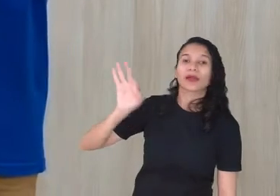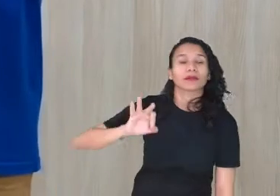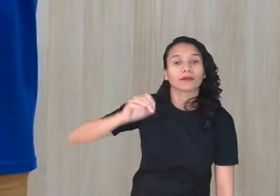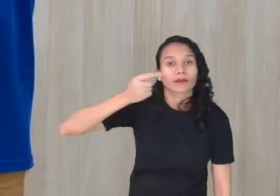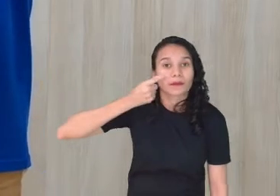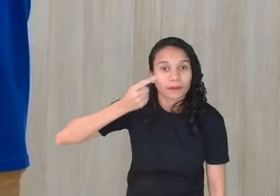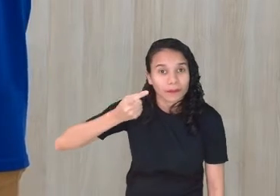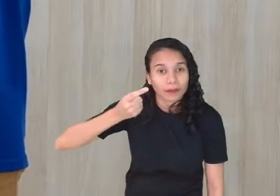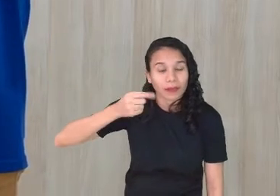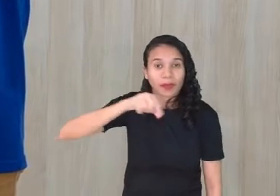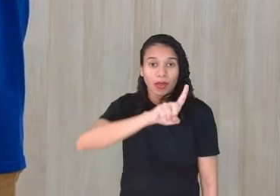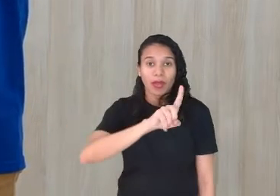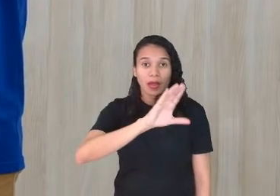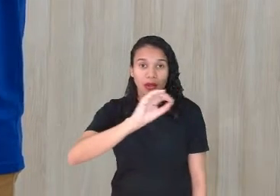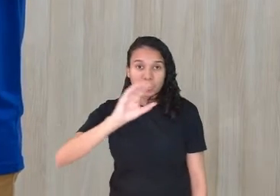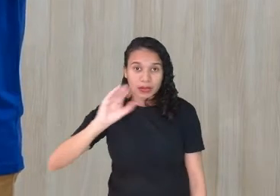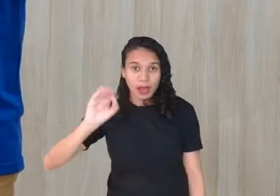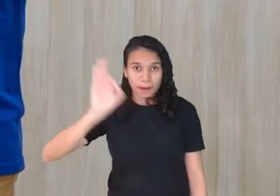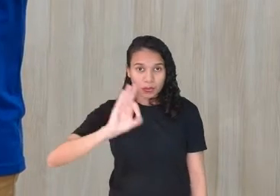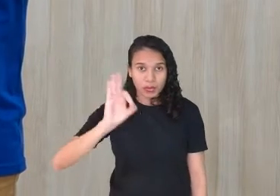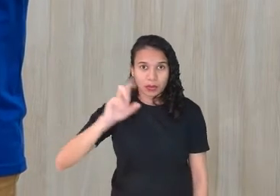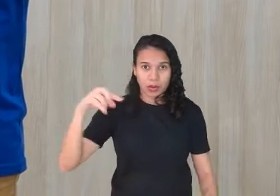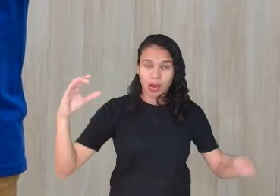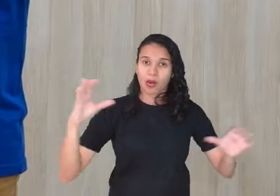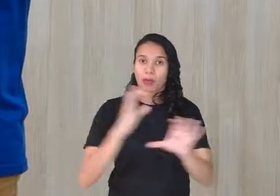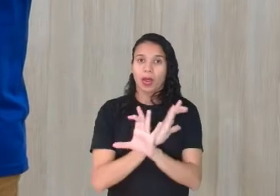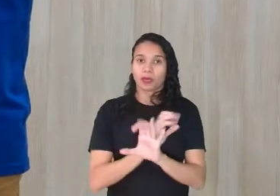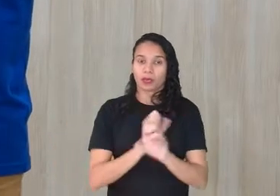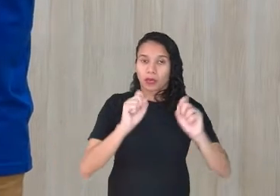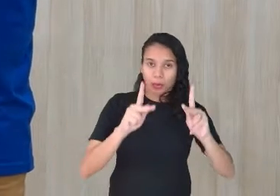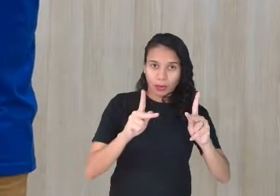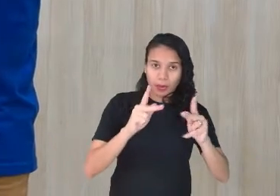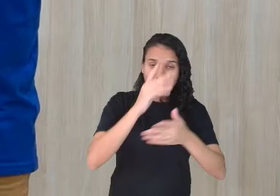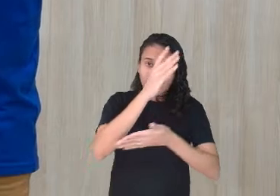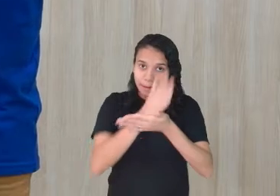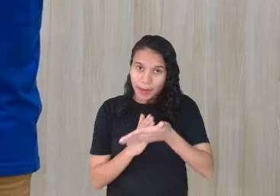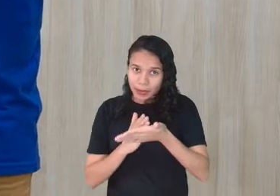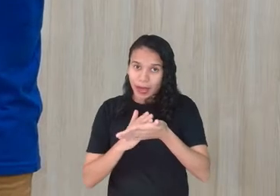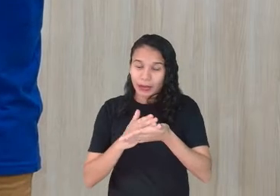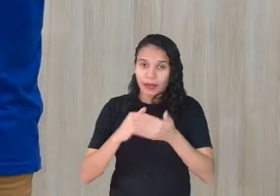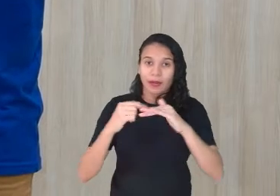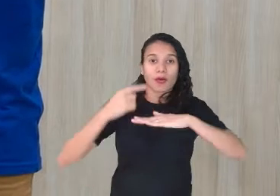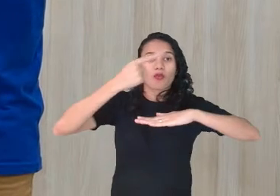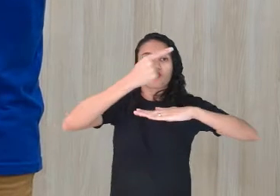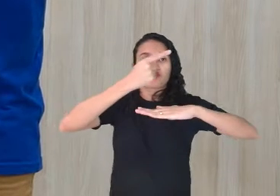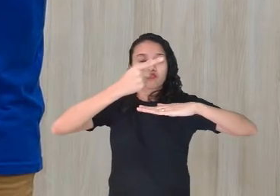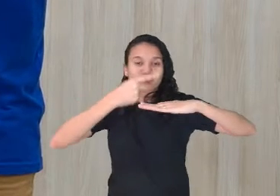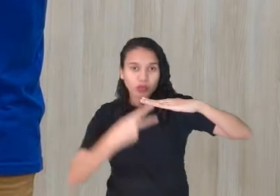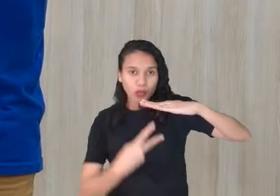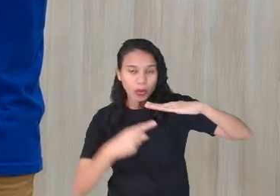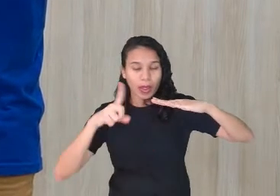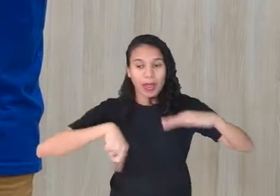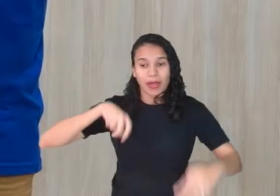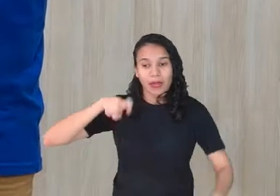Ó, 100%, um inteiro. Beleza? Metade dos casos, 1 sobre 2, é 50%. Metade da